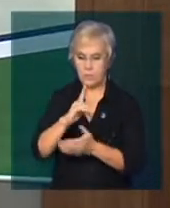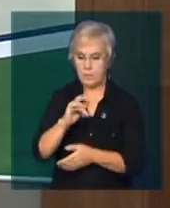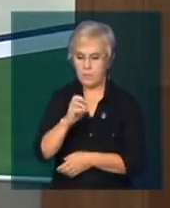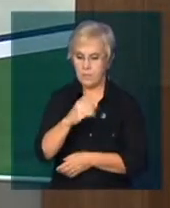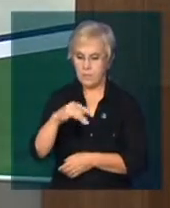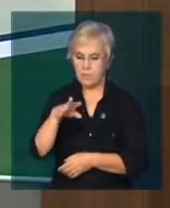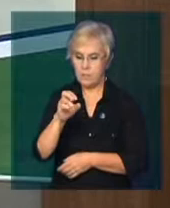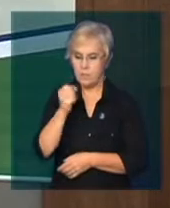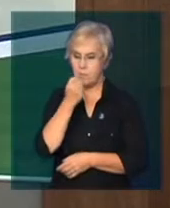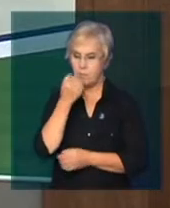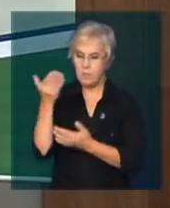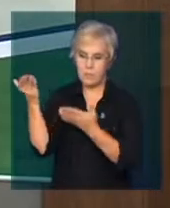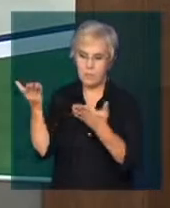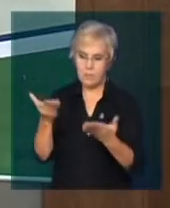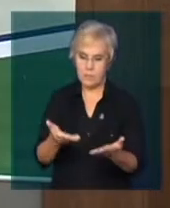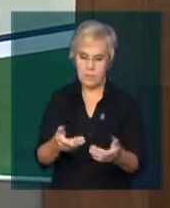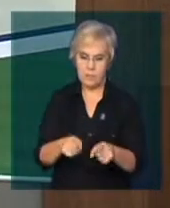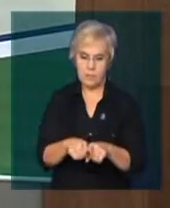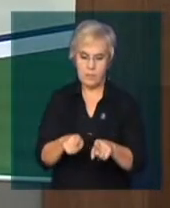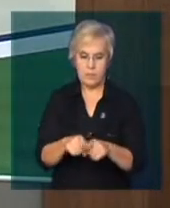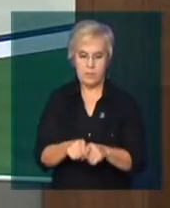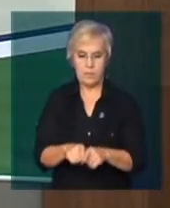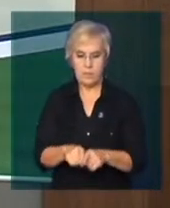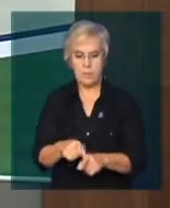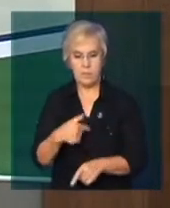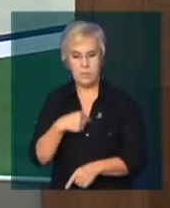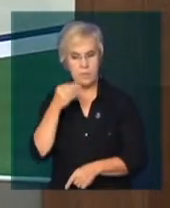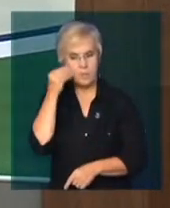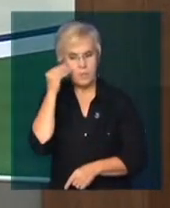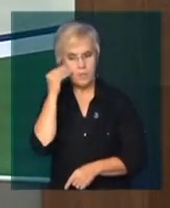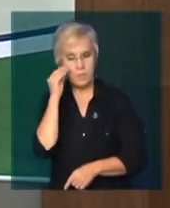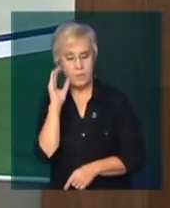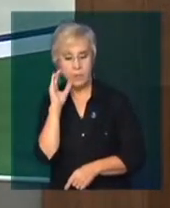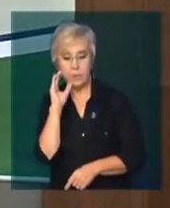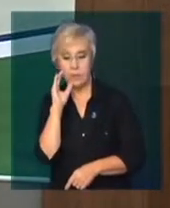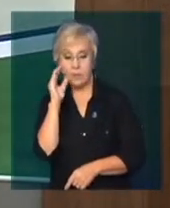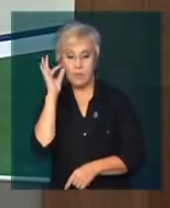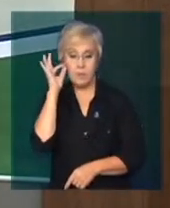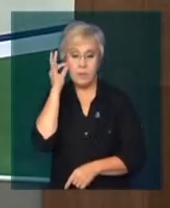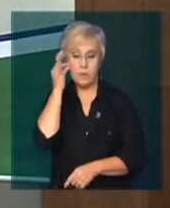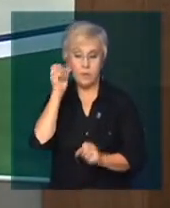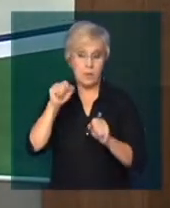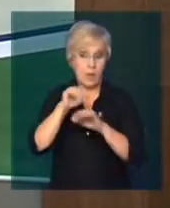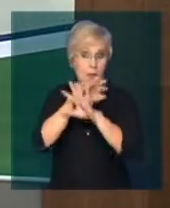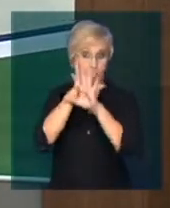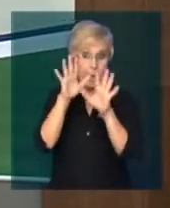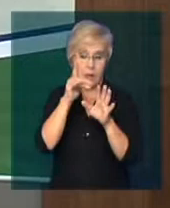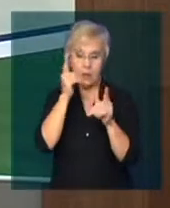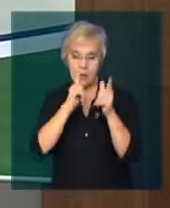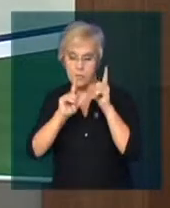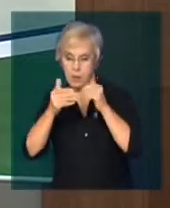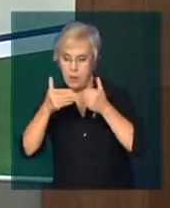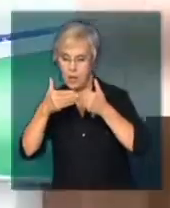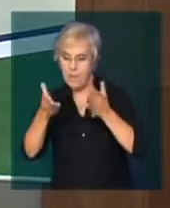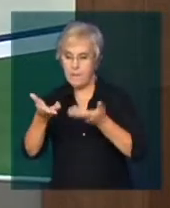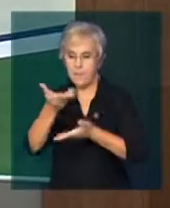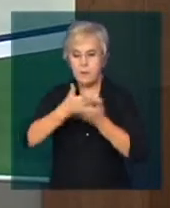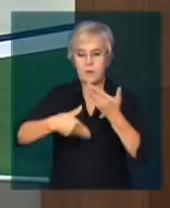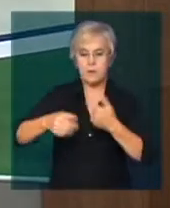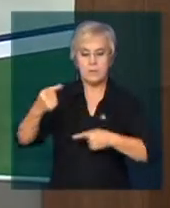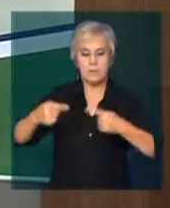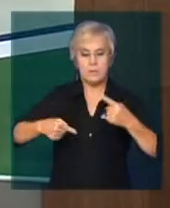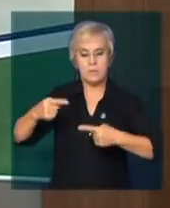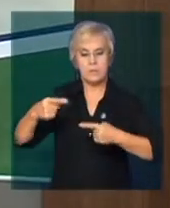Grosso, muito obrigado pela presença. Presidente, tentarei ser o mais objetivo possível para que a gente possa abrir a possibilidade do